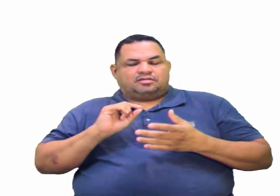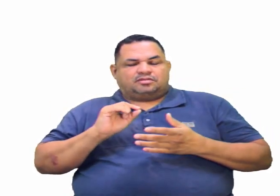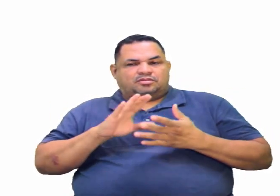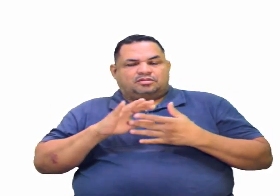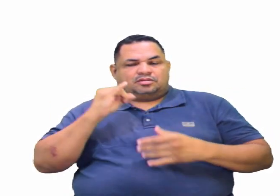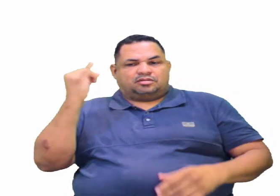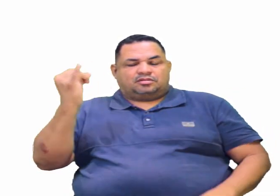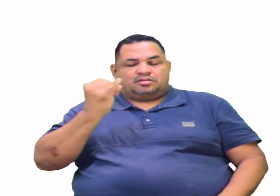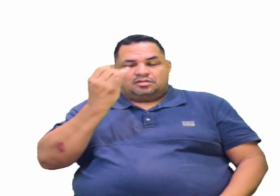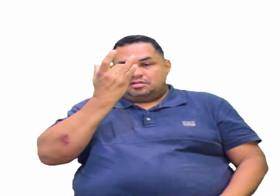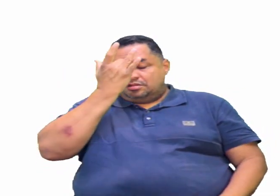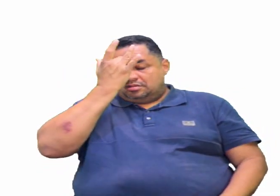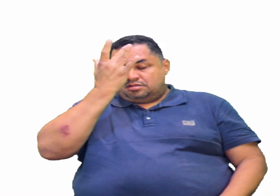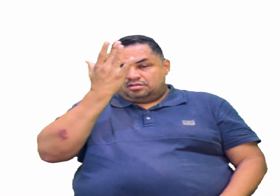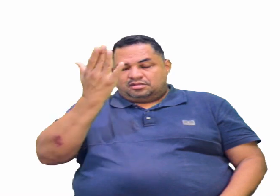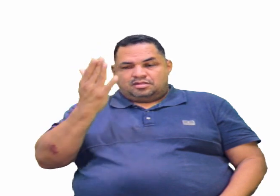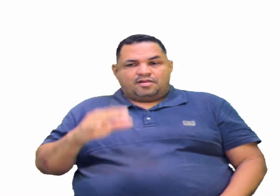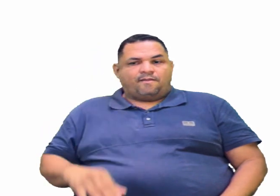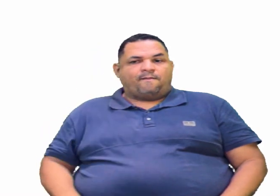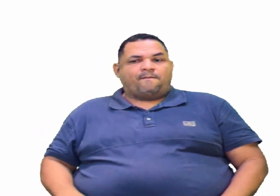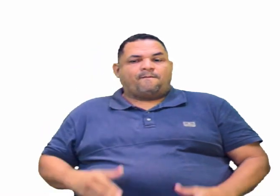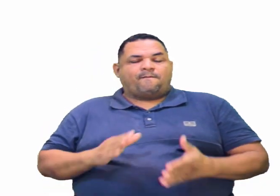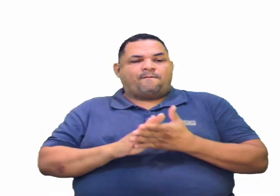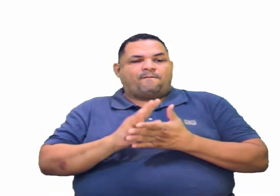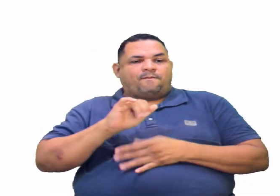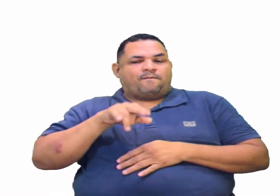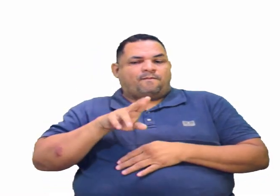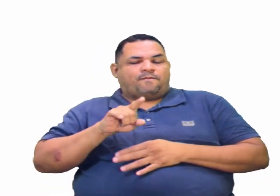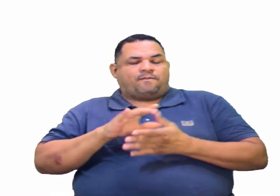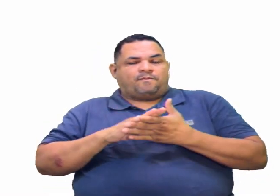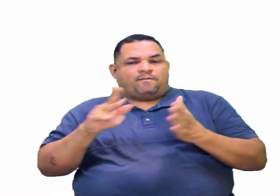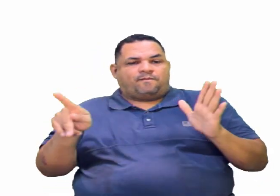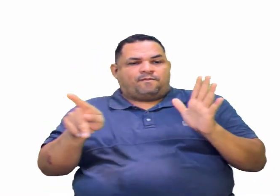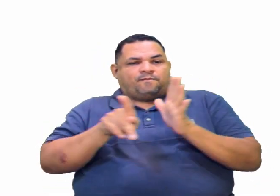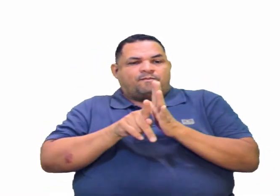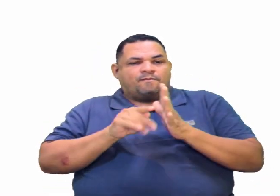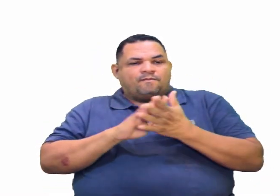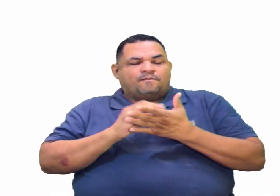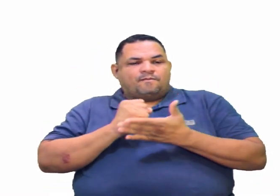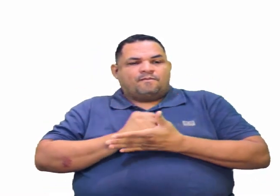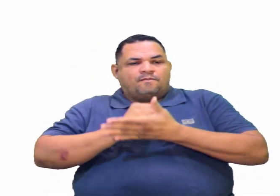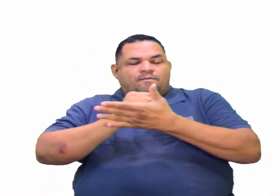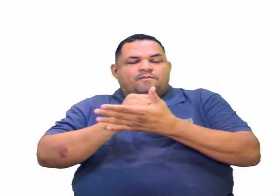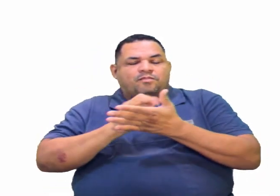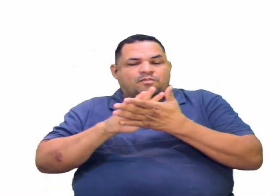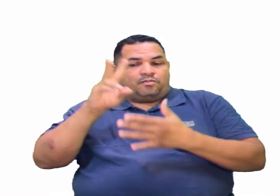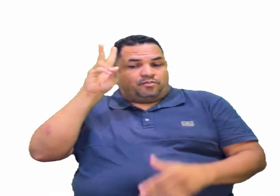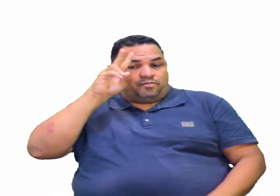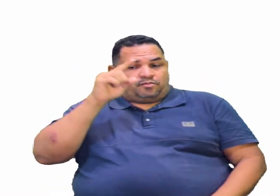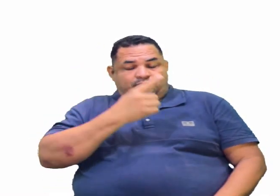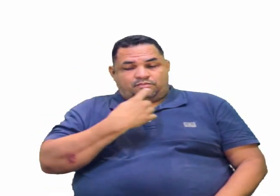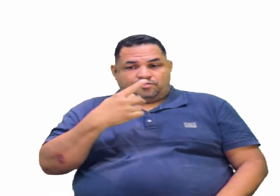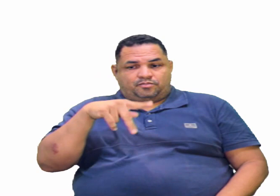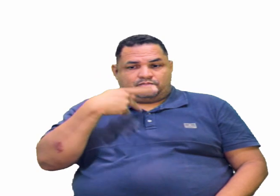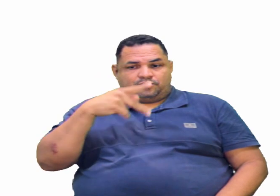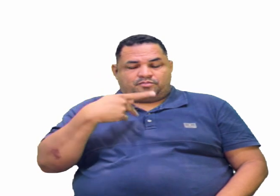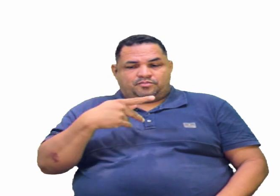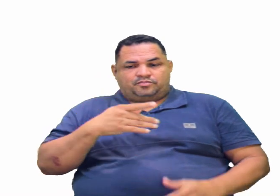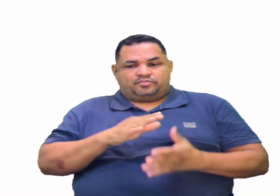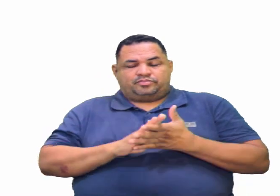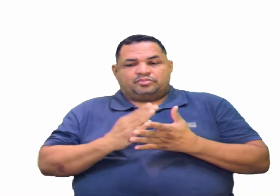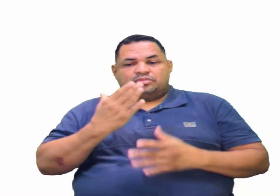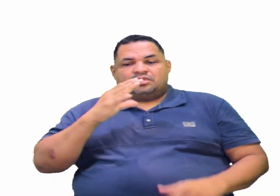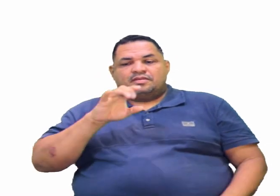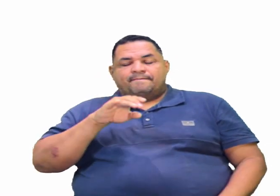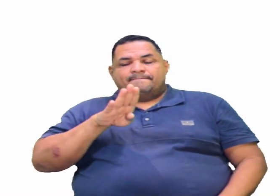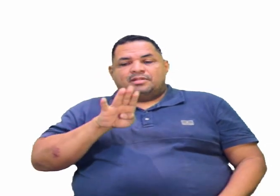vai facilitar lá nas aminas é a propriedade básica delas. Lembra que a gente falou da